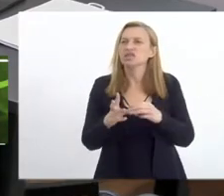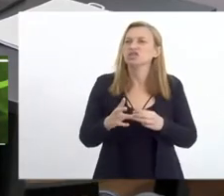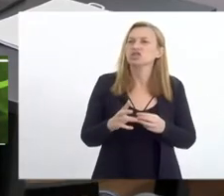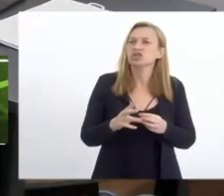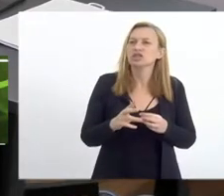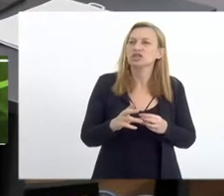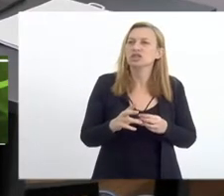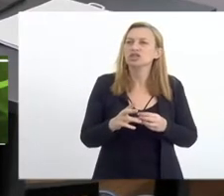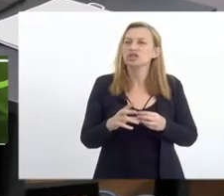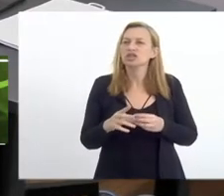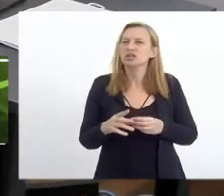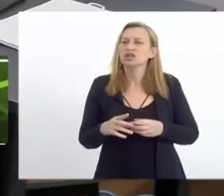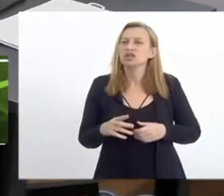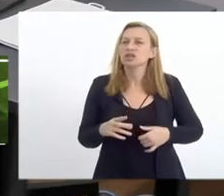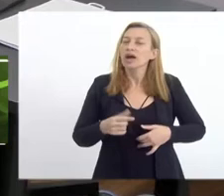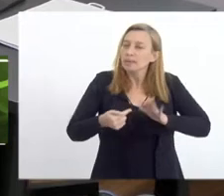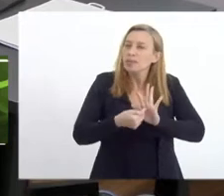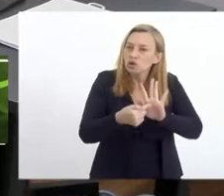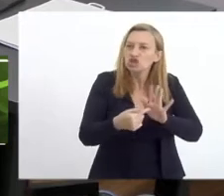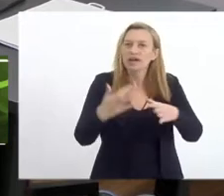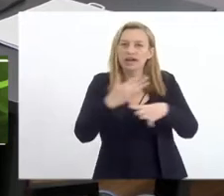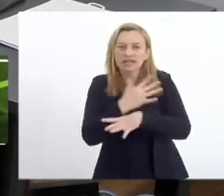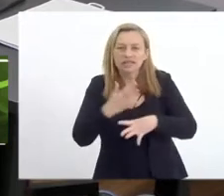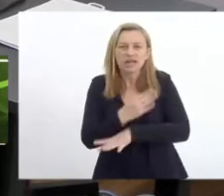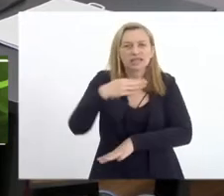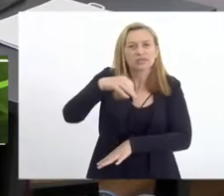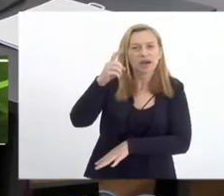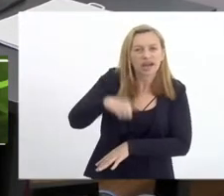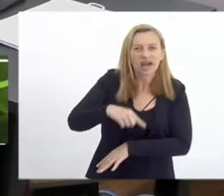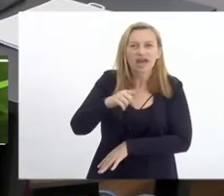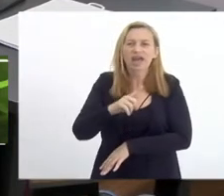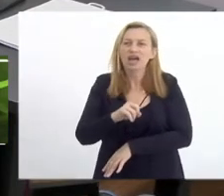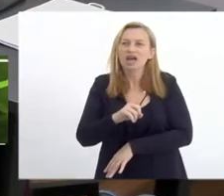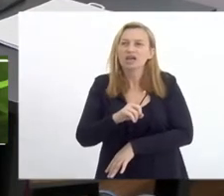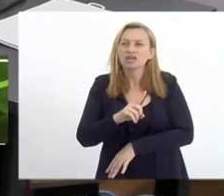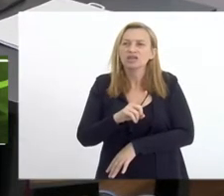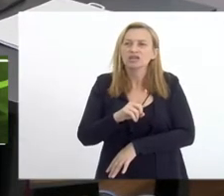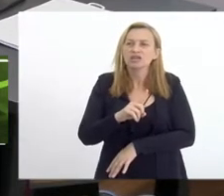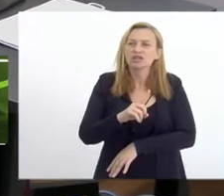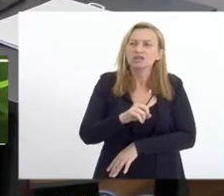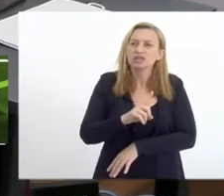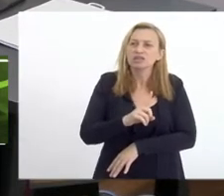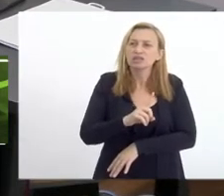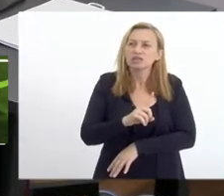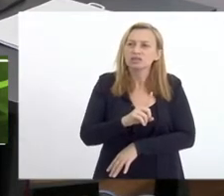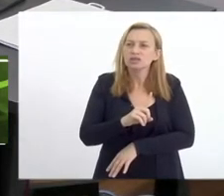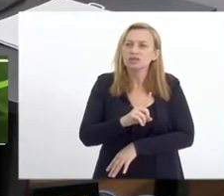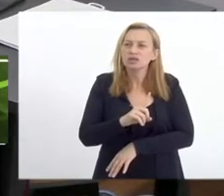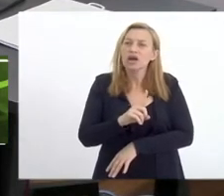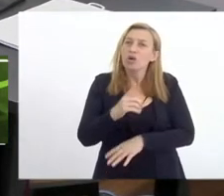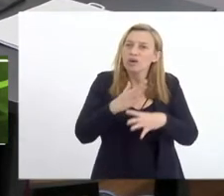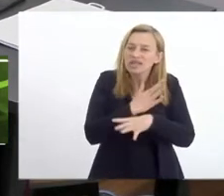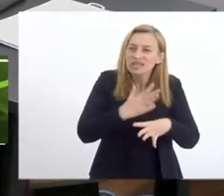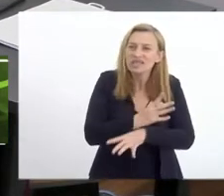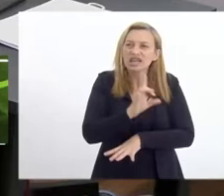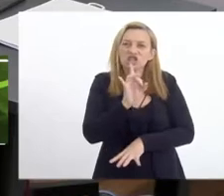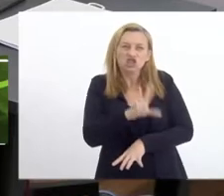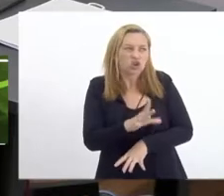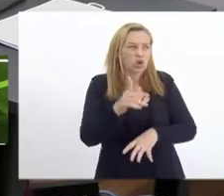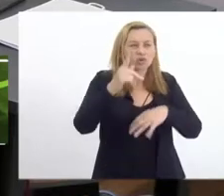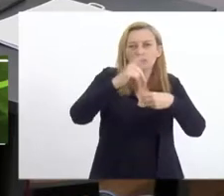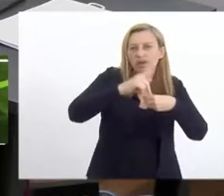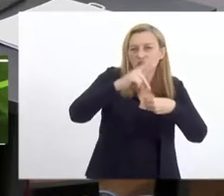as redes sociais, né, é mostrar que a cidade de Macaé não ser vista somente como uma cidade de petróleo, óleo e